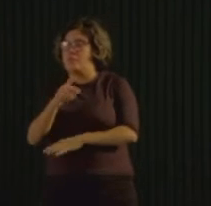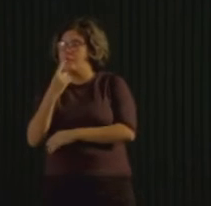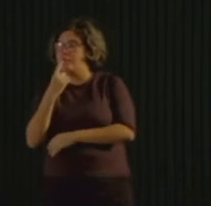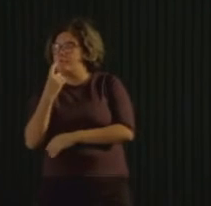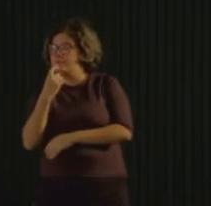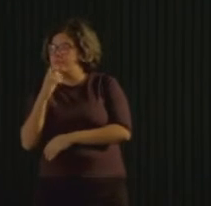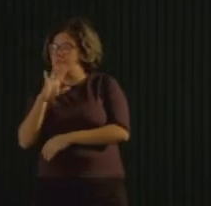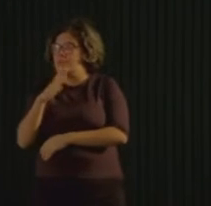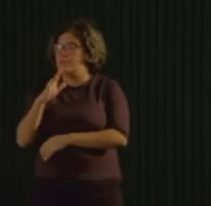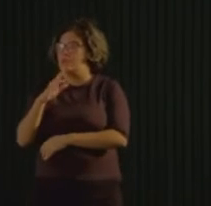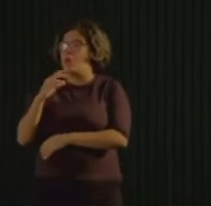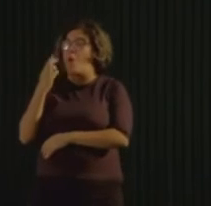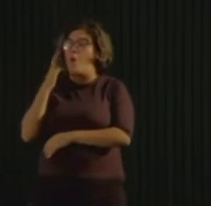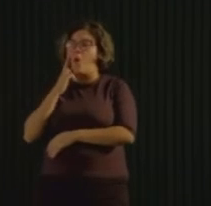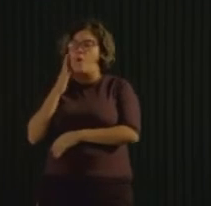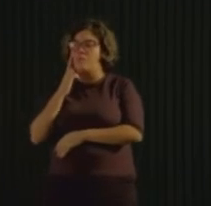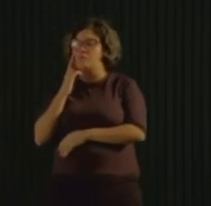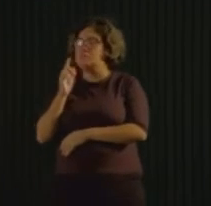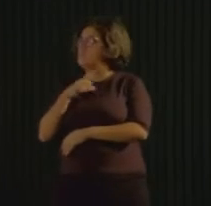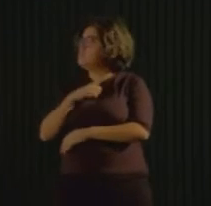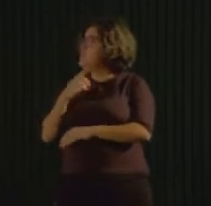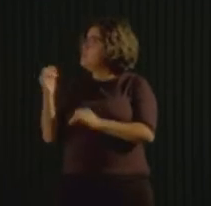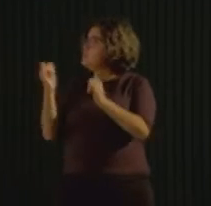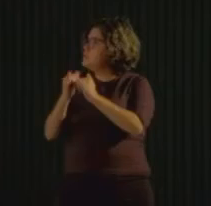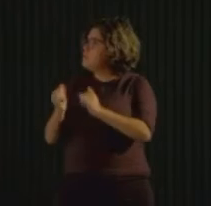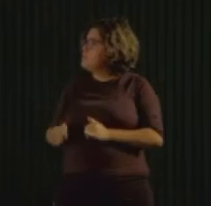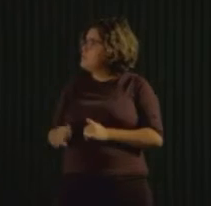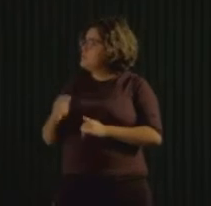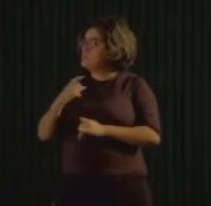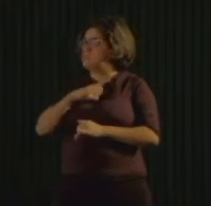em vermelho, são as grandes manchas